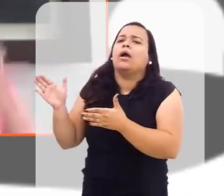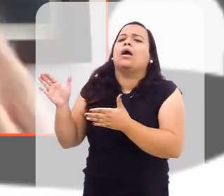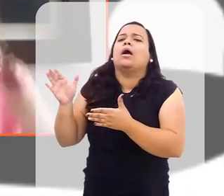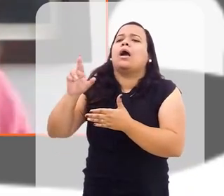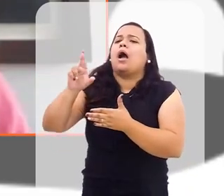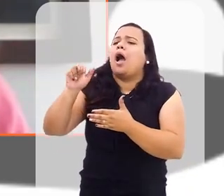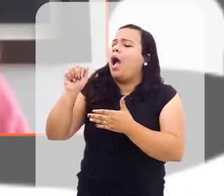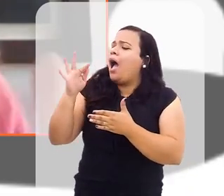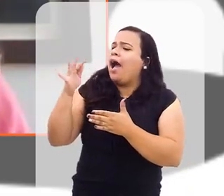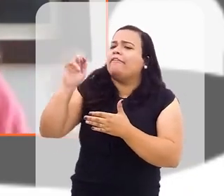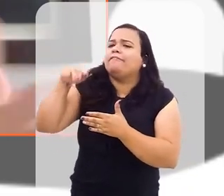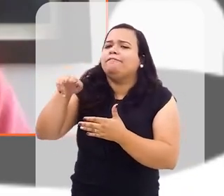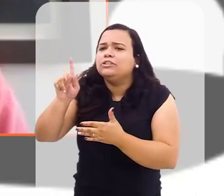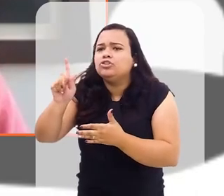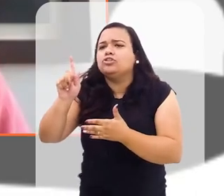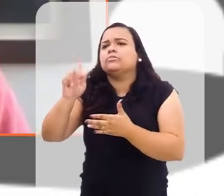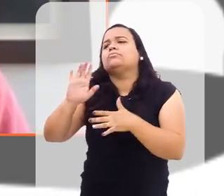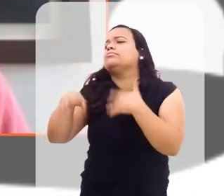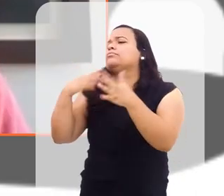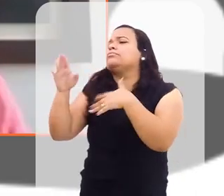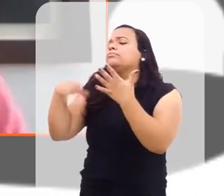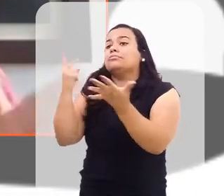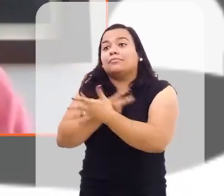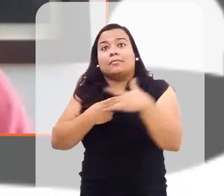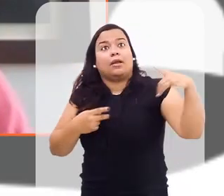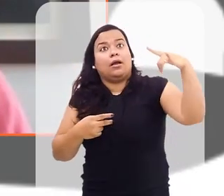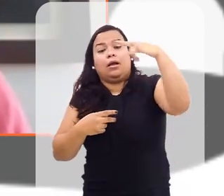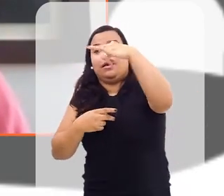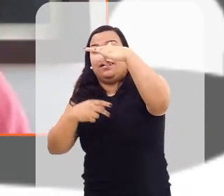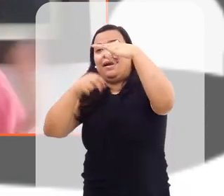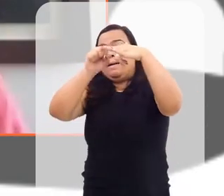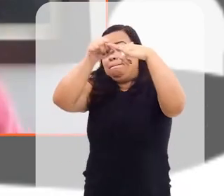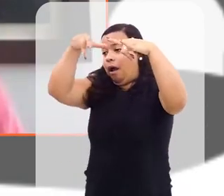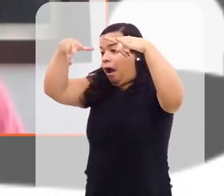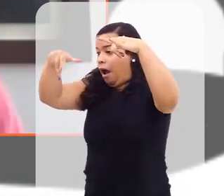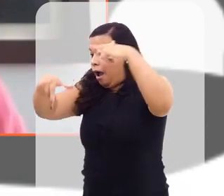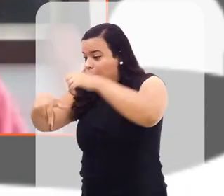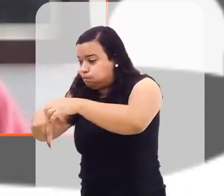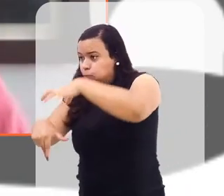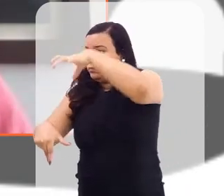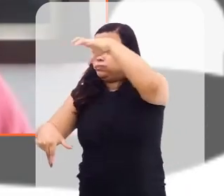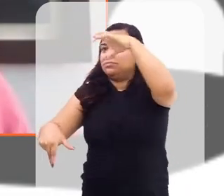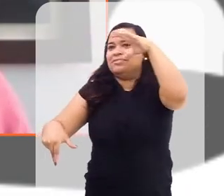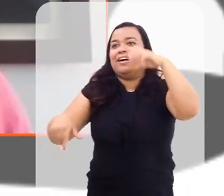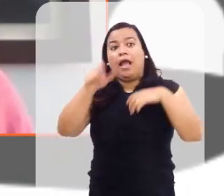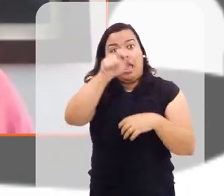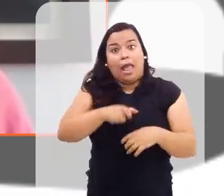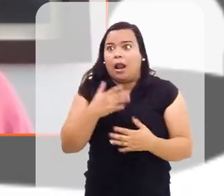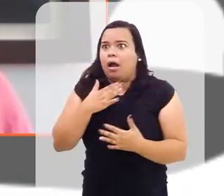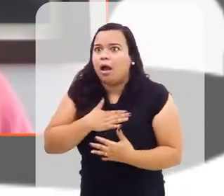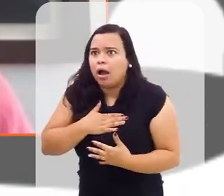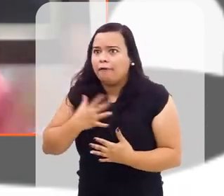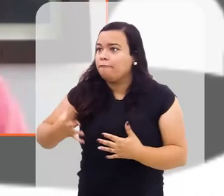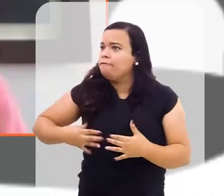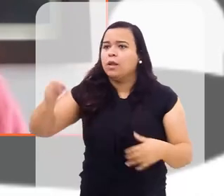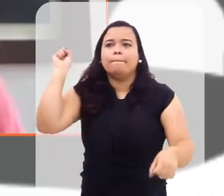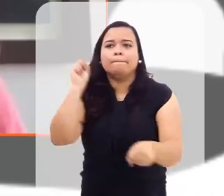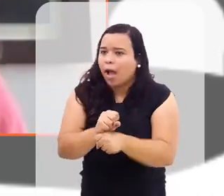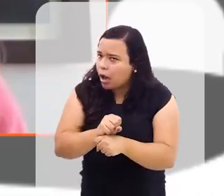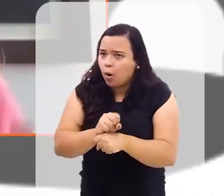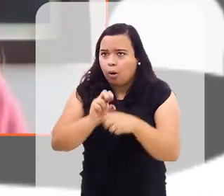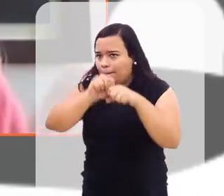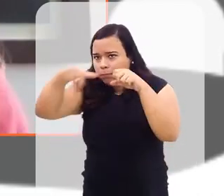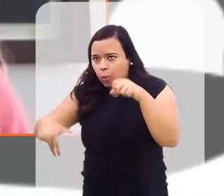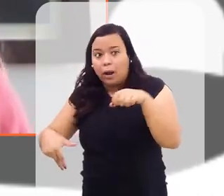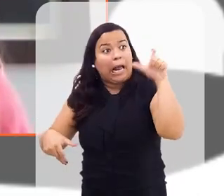para fazer rafting, até que chegou no paraquedas. Quando ela chegou no paraquedas, ela se encontrou. Os filhos deixaram de pular e ela